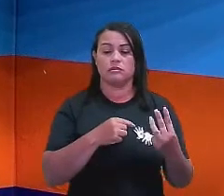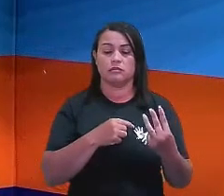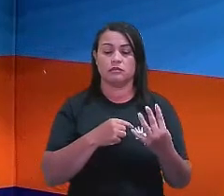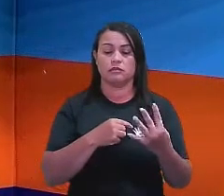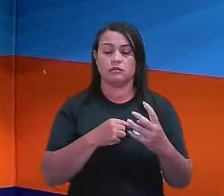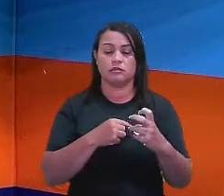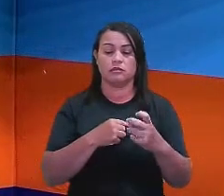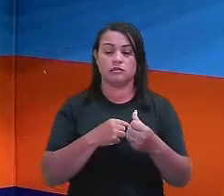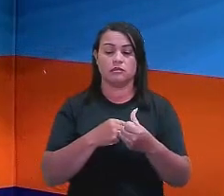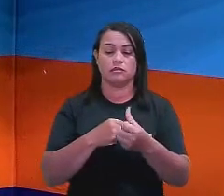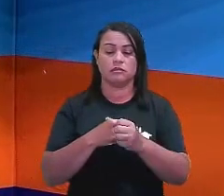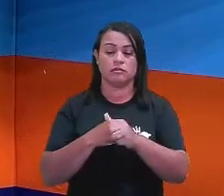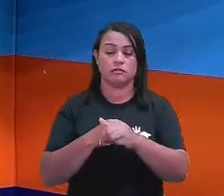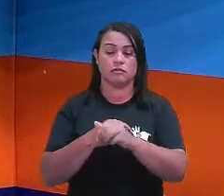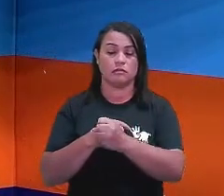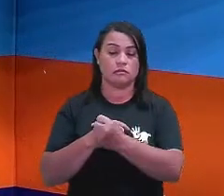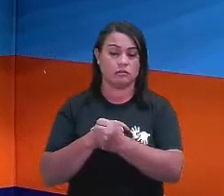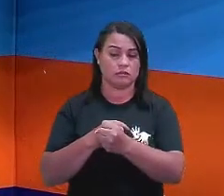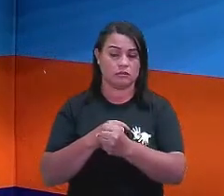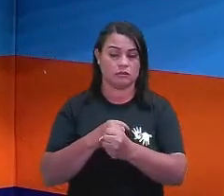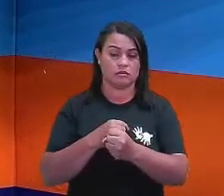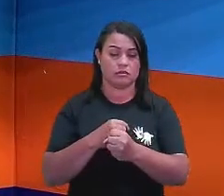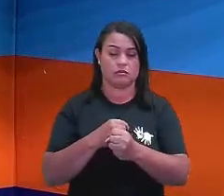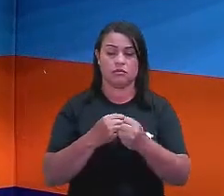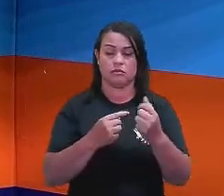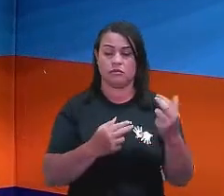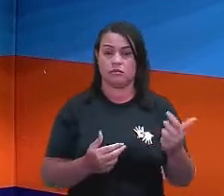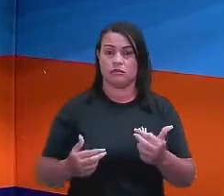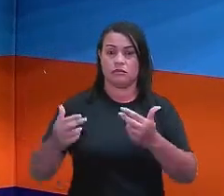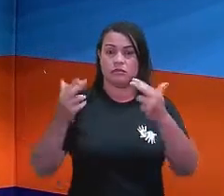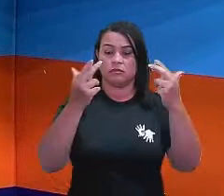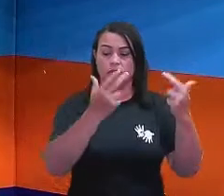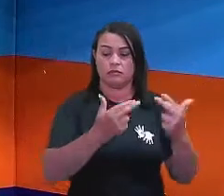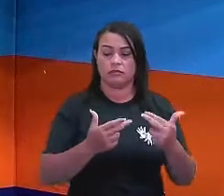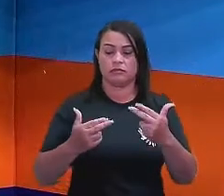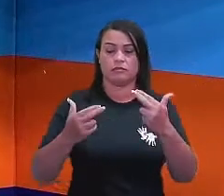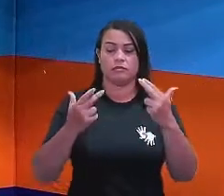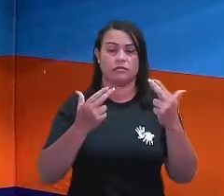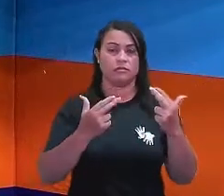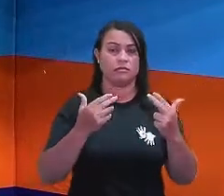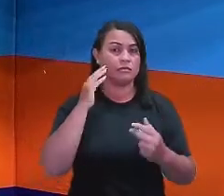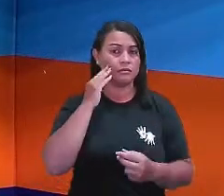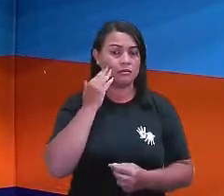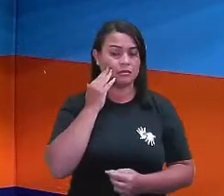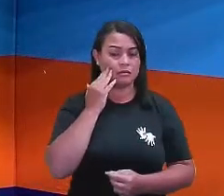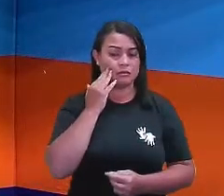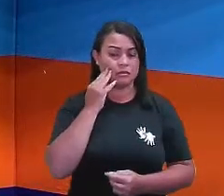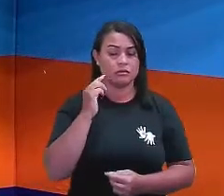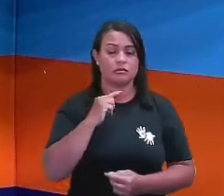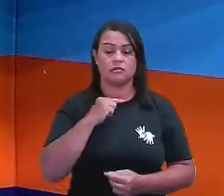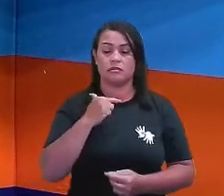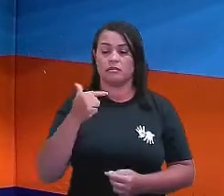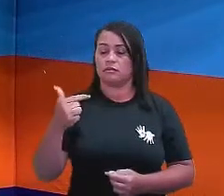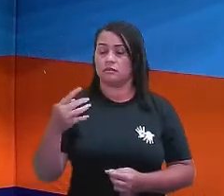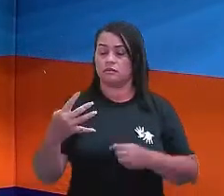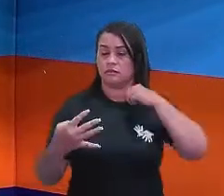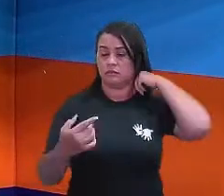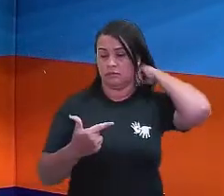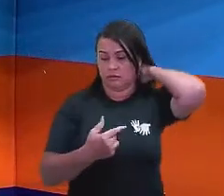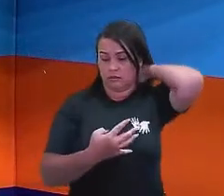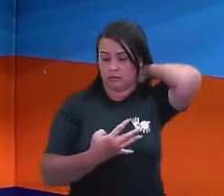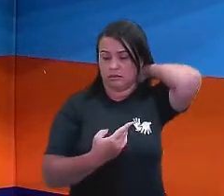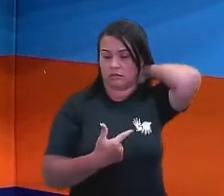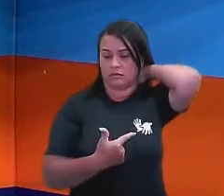5, 6, 7 e 8. Percebam que ele é um quadrado que tem os lados iguais. Se aqui mede 24, então esse lado vai